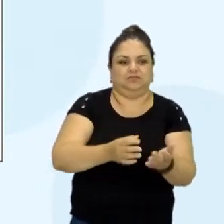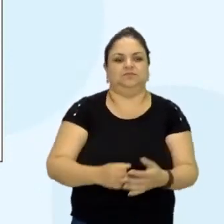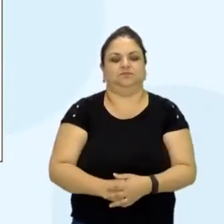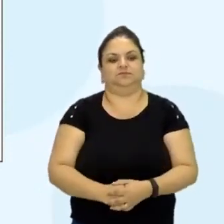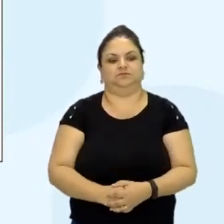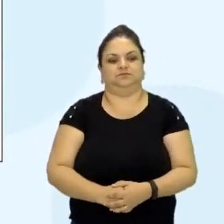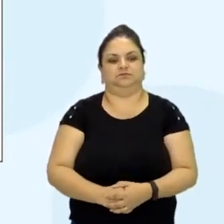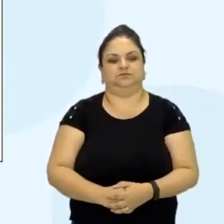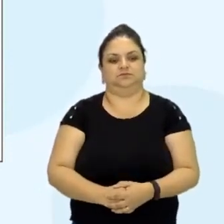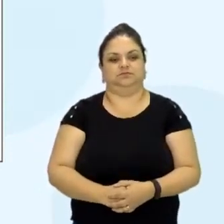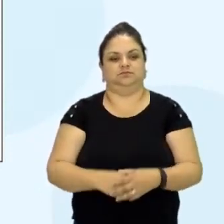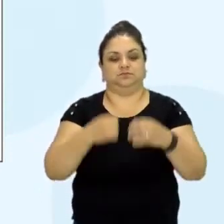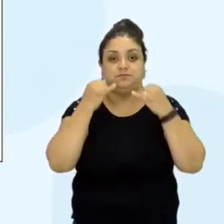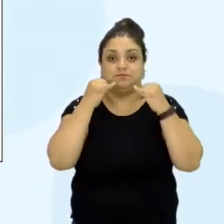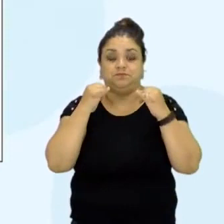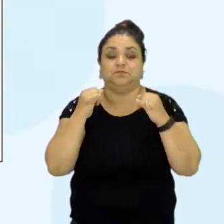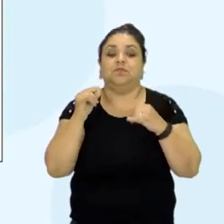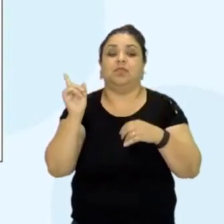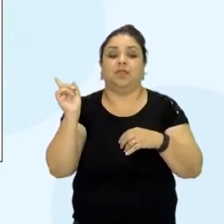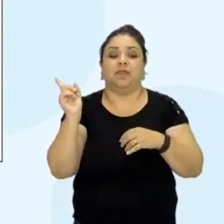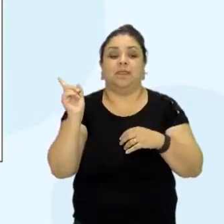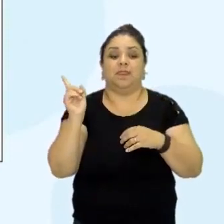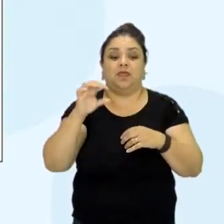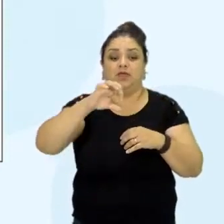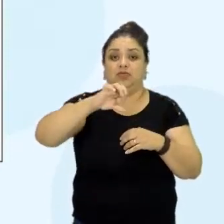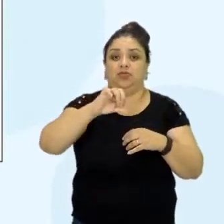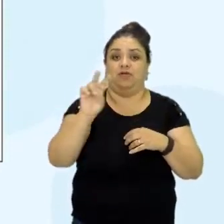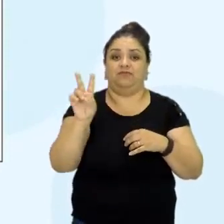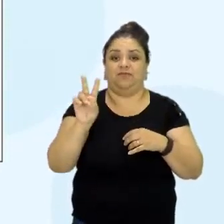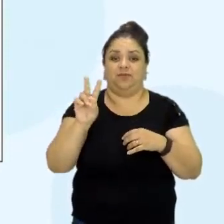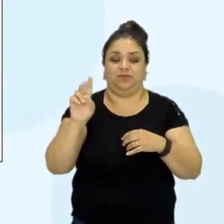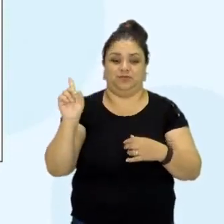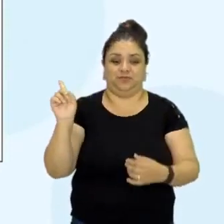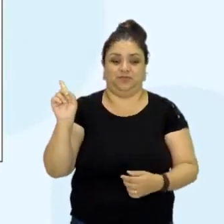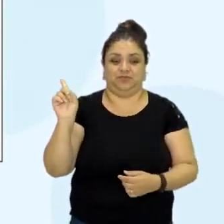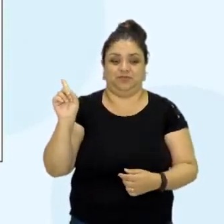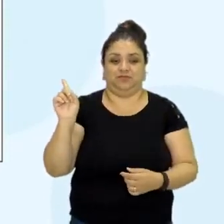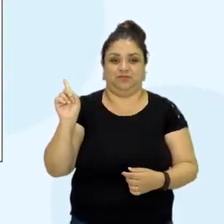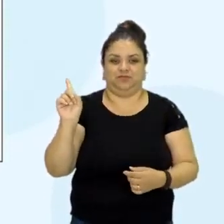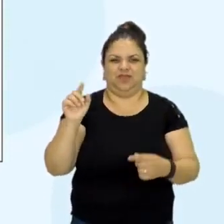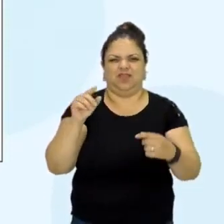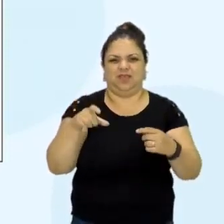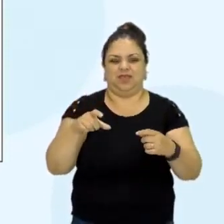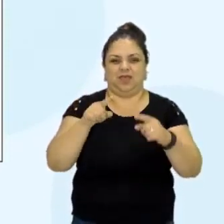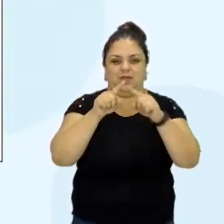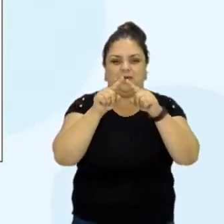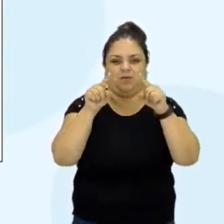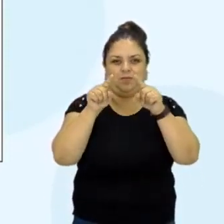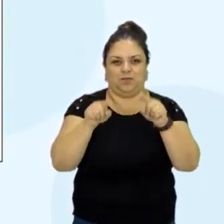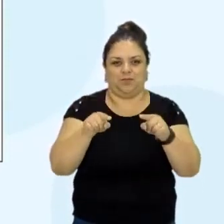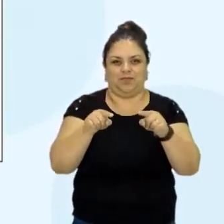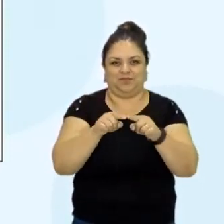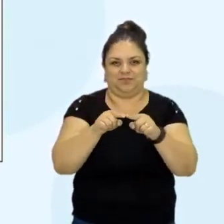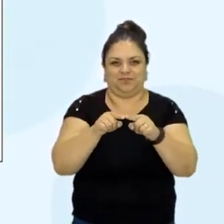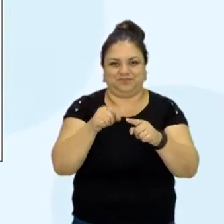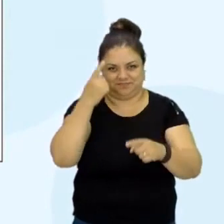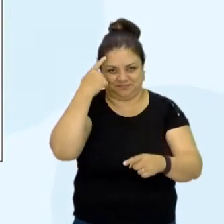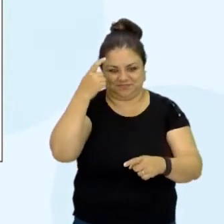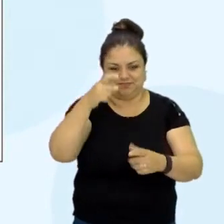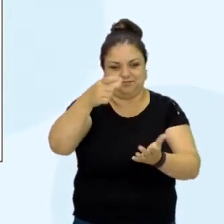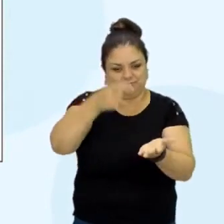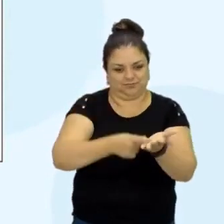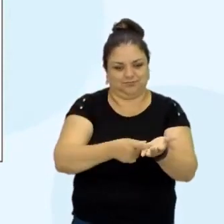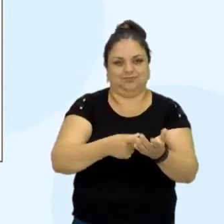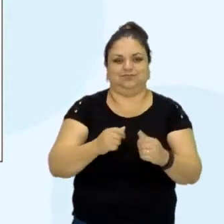a bateria que a gente tá usando aqui é a 9 volts, que é aquela quadradona. O interruptor a gente pode